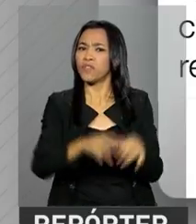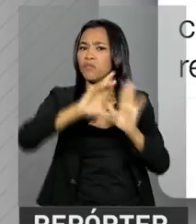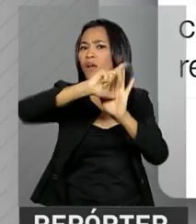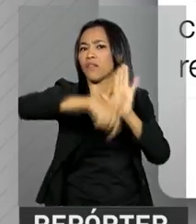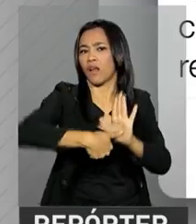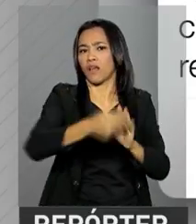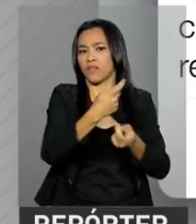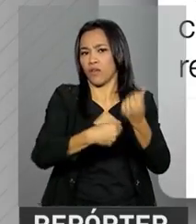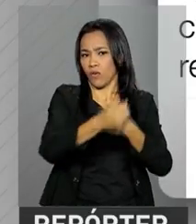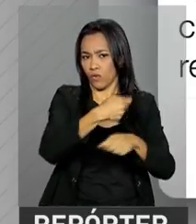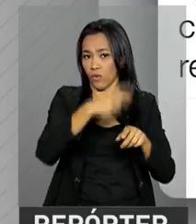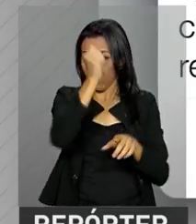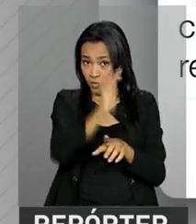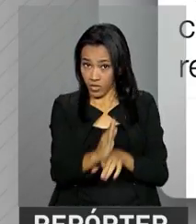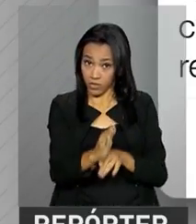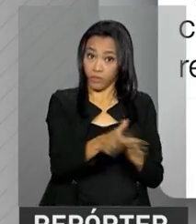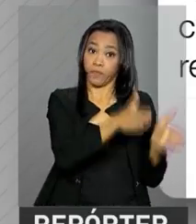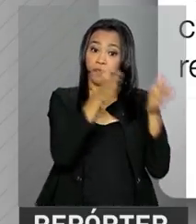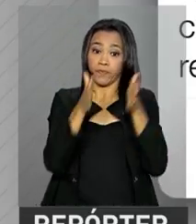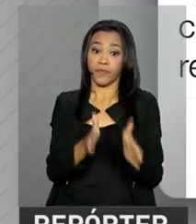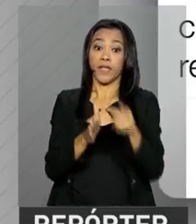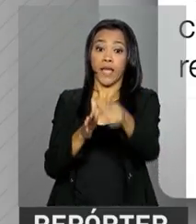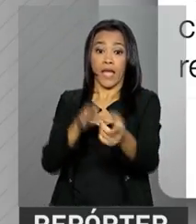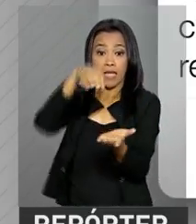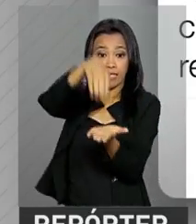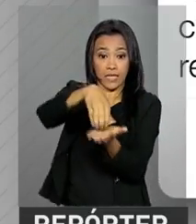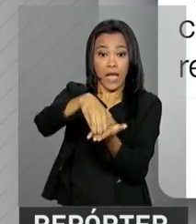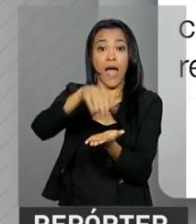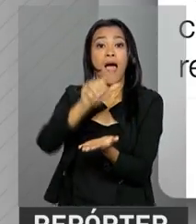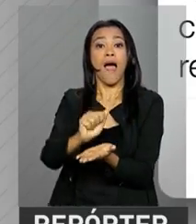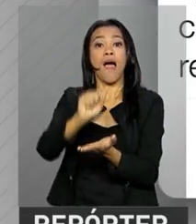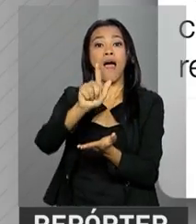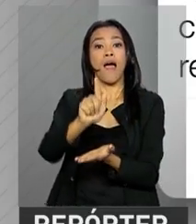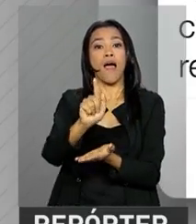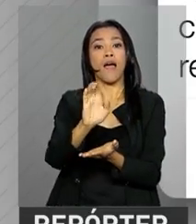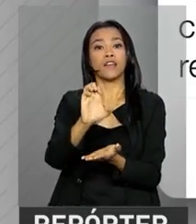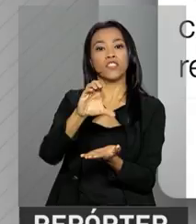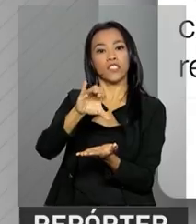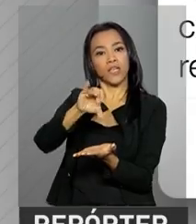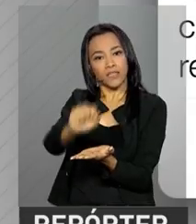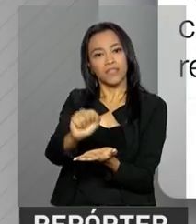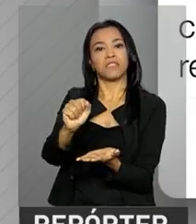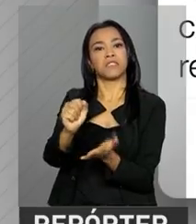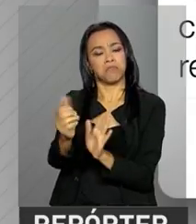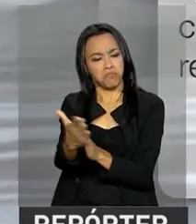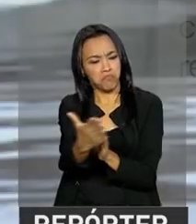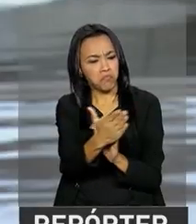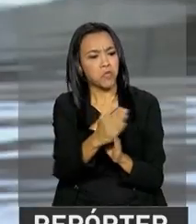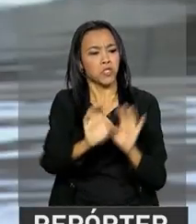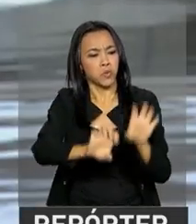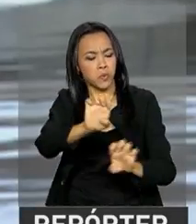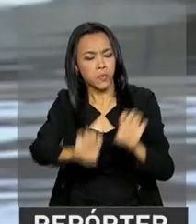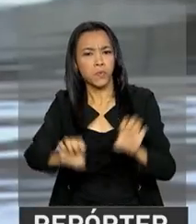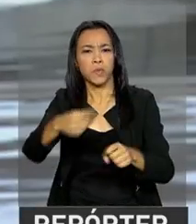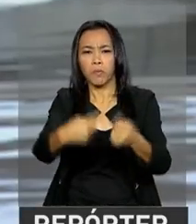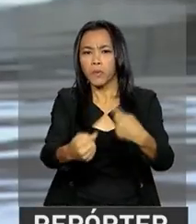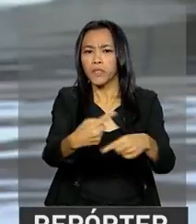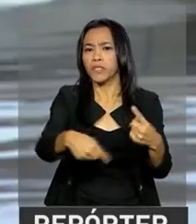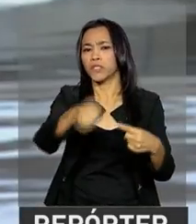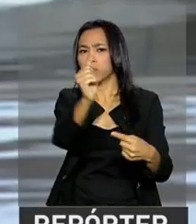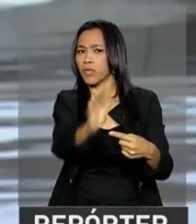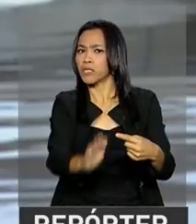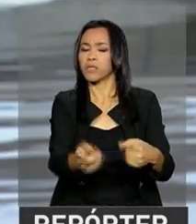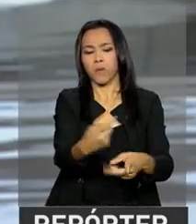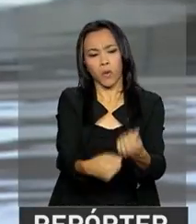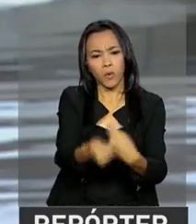Brasil a agência Mudes apontou a melhora no funcionamento das estruturas políticas e econômica no Brasil